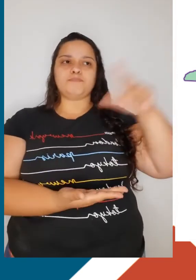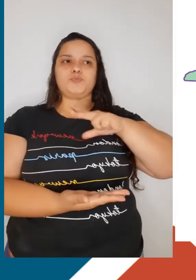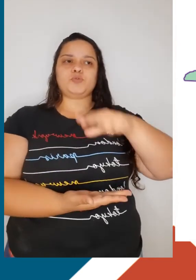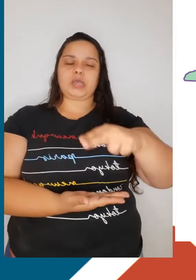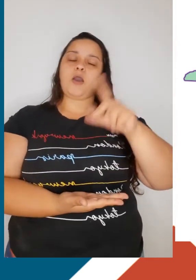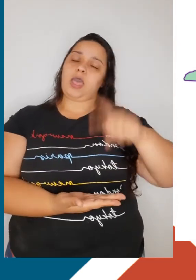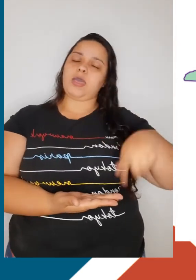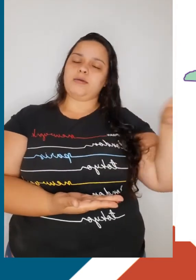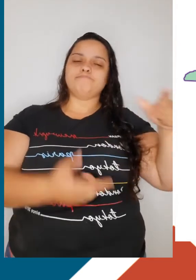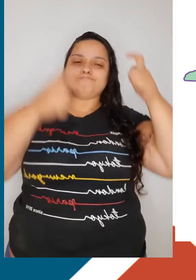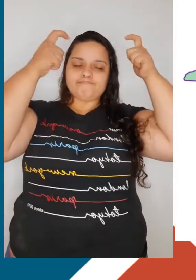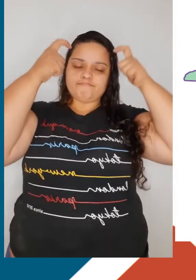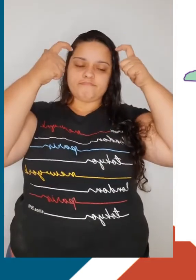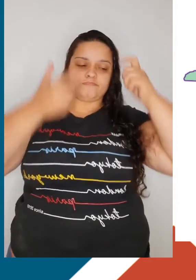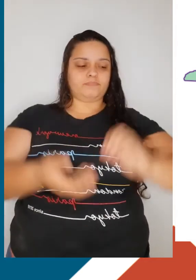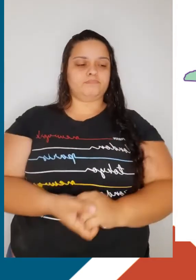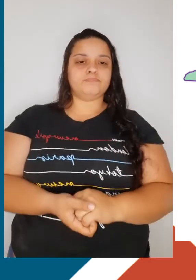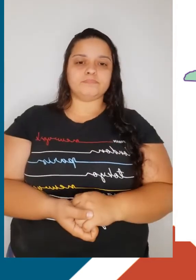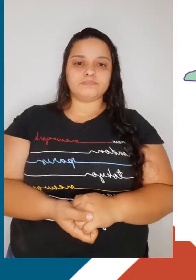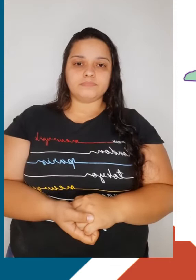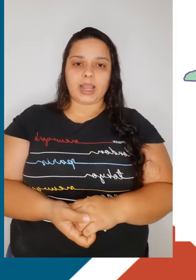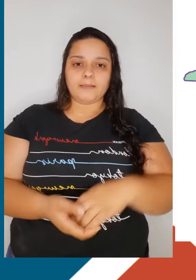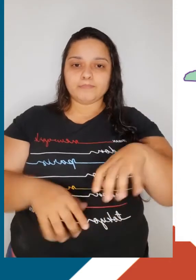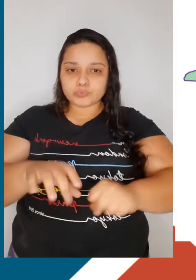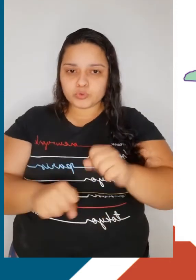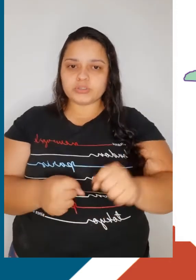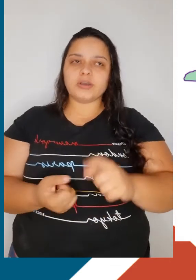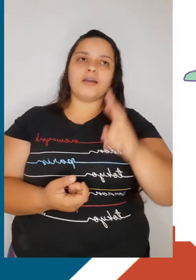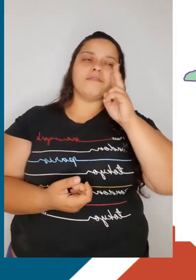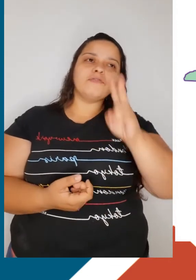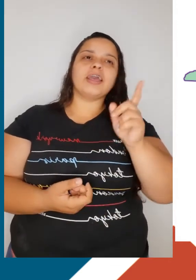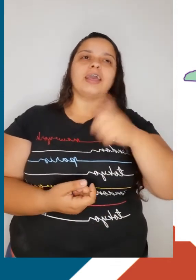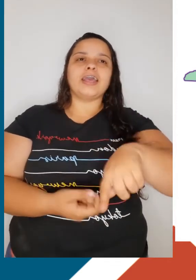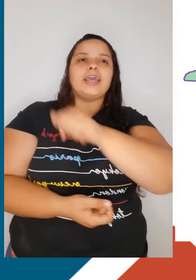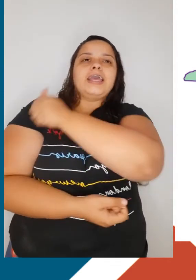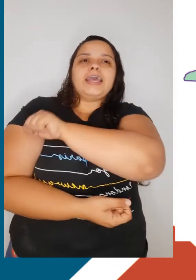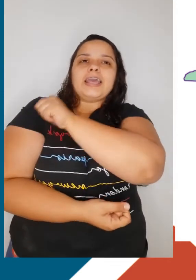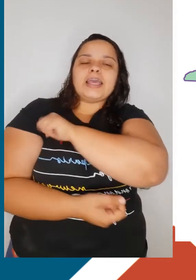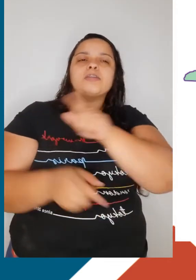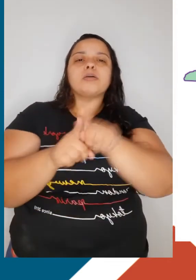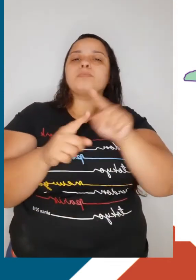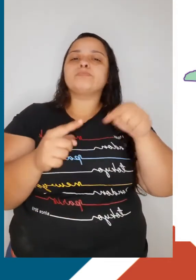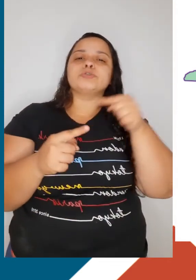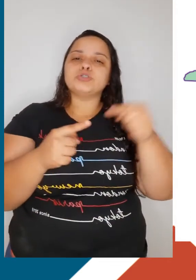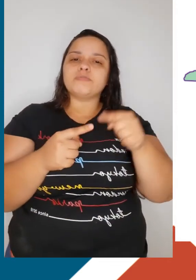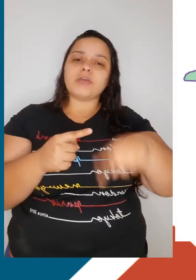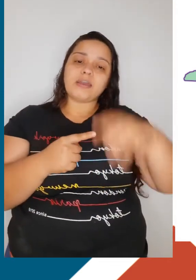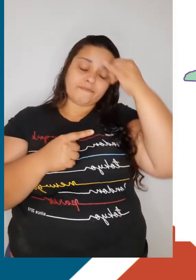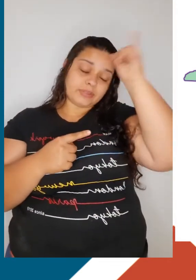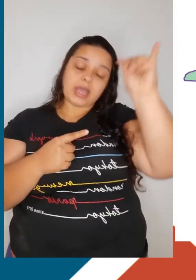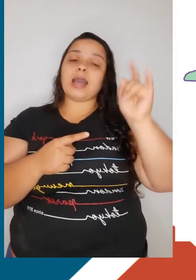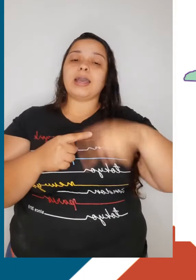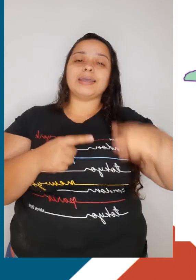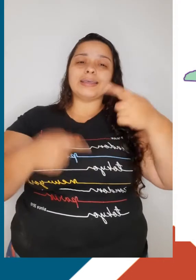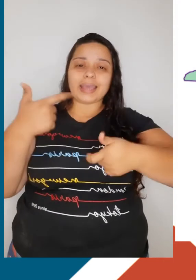em Portugal, que era monárquica. A busca pela unidade em torno da corte do Rio de Janeiro também teve o